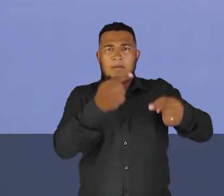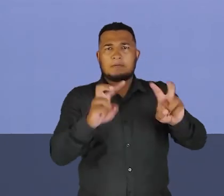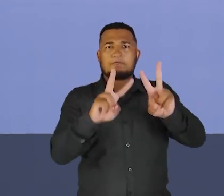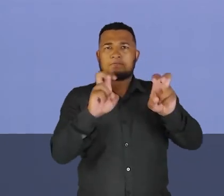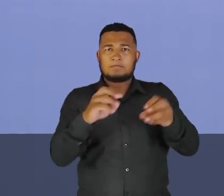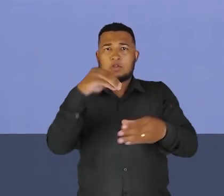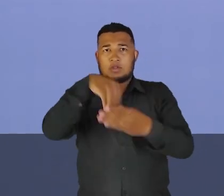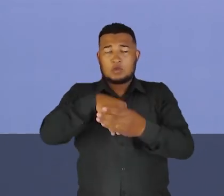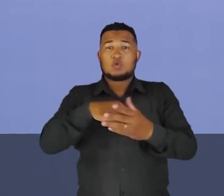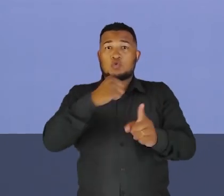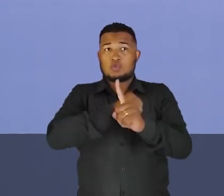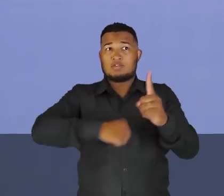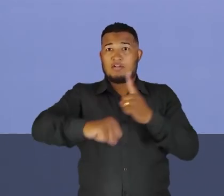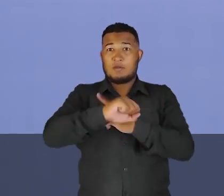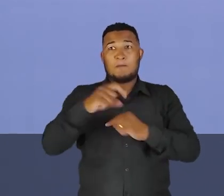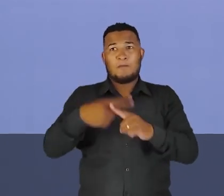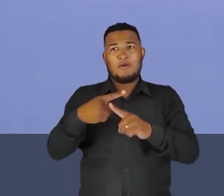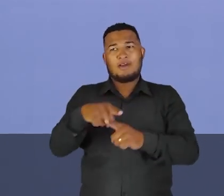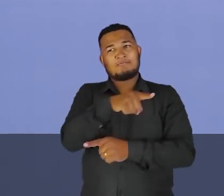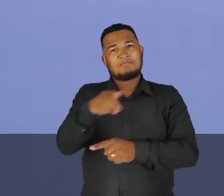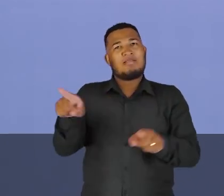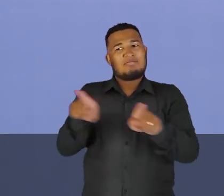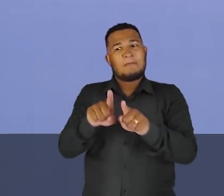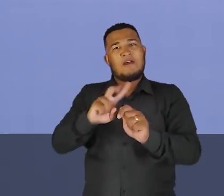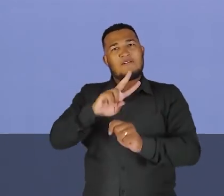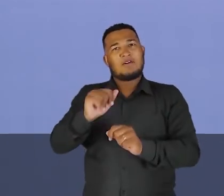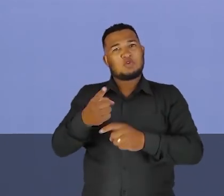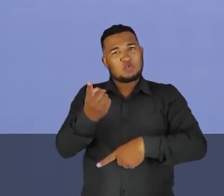na sociedade, porque, afinal, são eles também que transformam a nossa